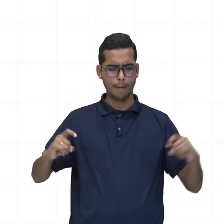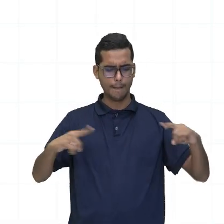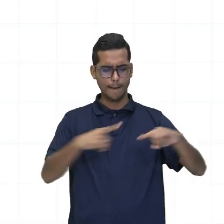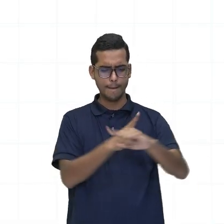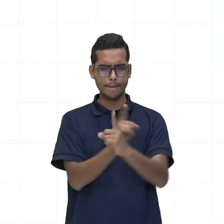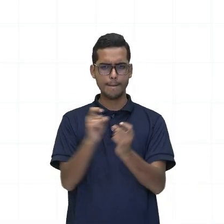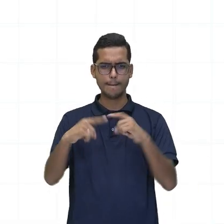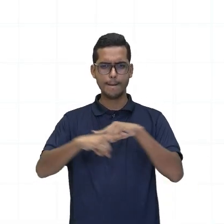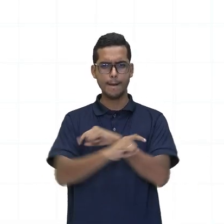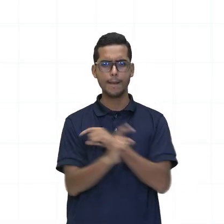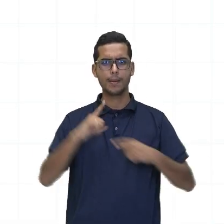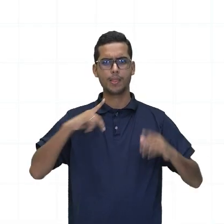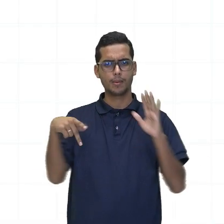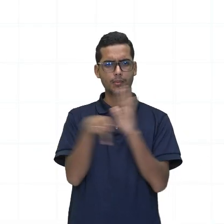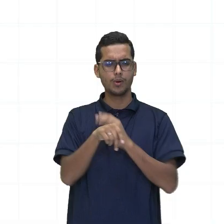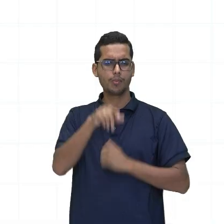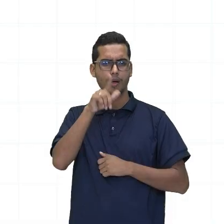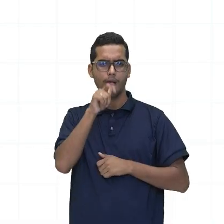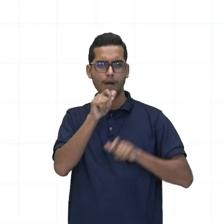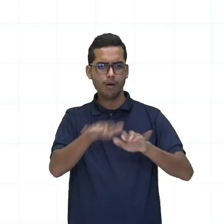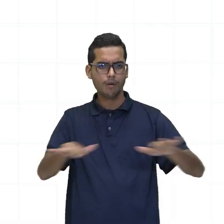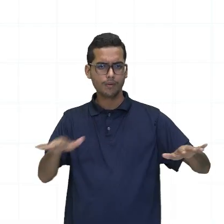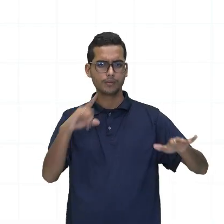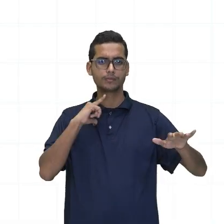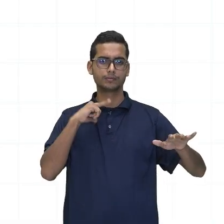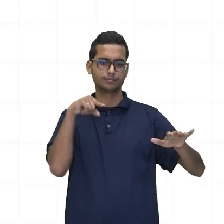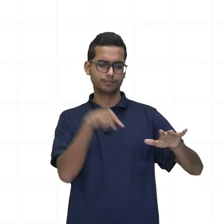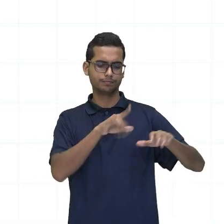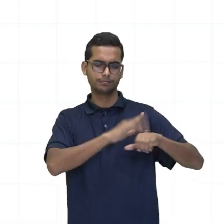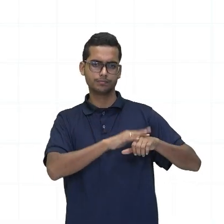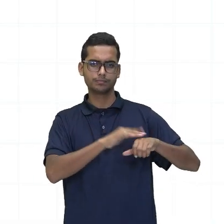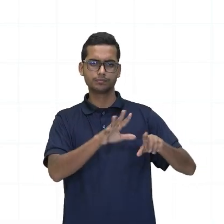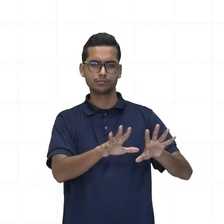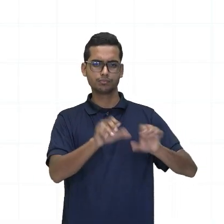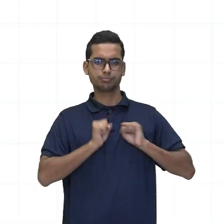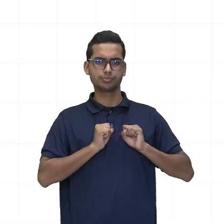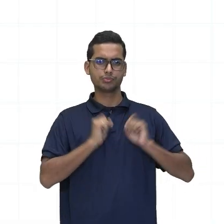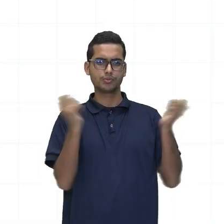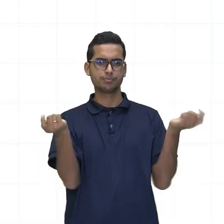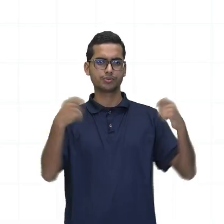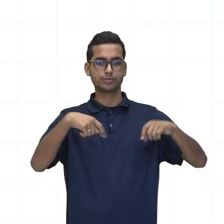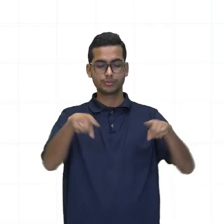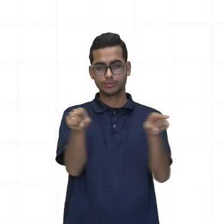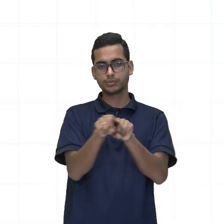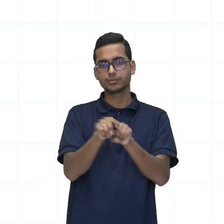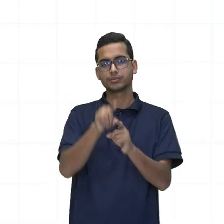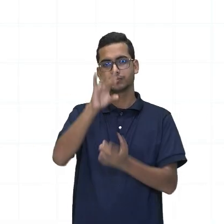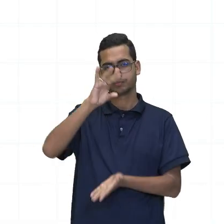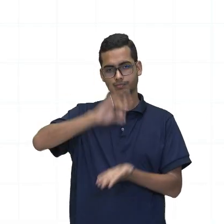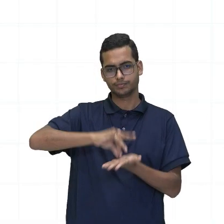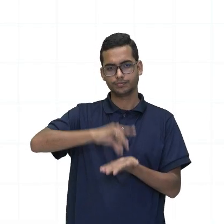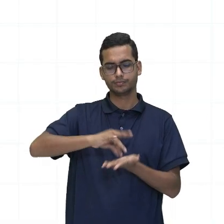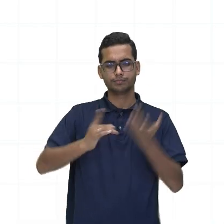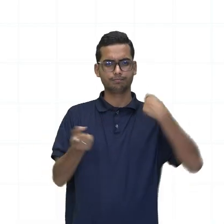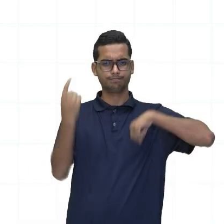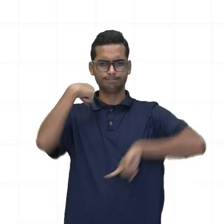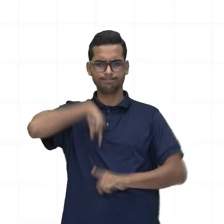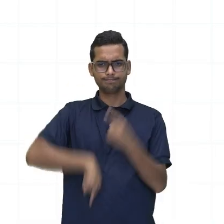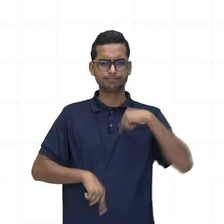aqueles que o nome, né, o conceito patogênico, ele causa doenças no organismo,